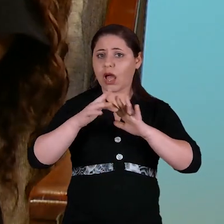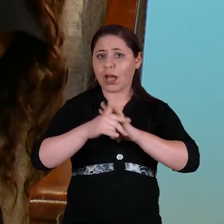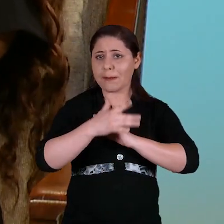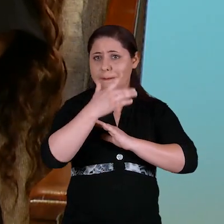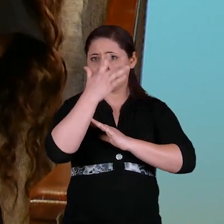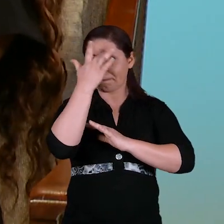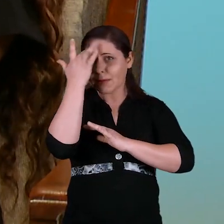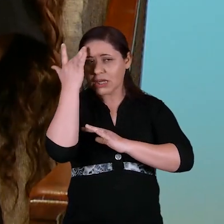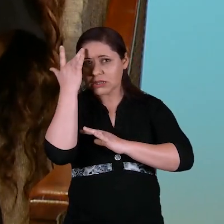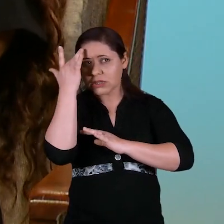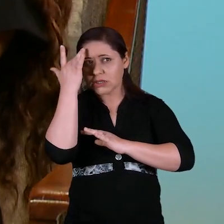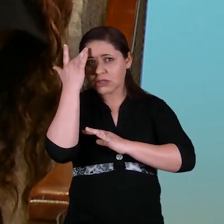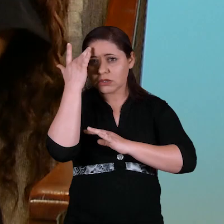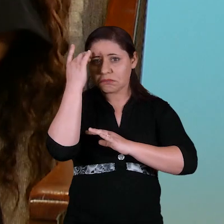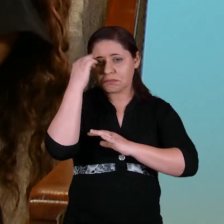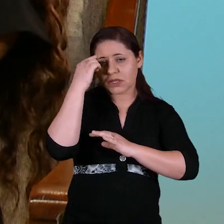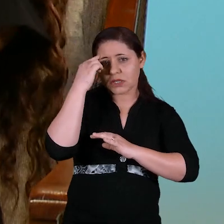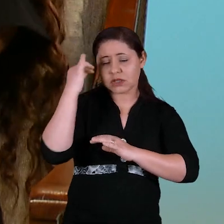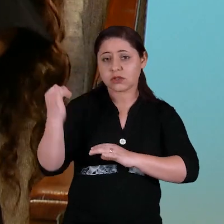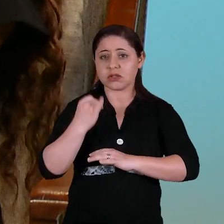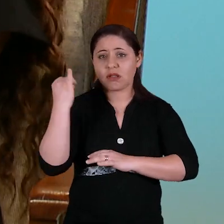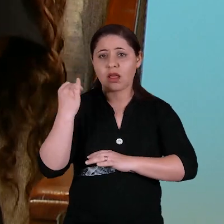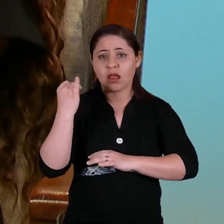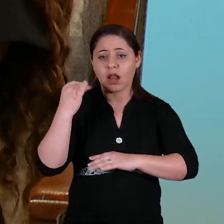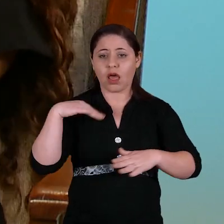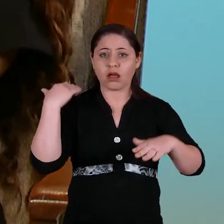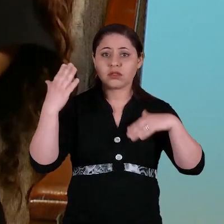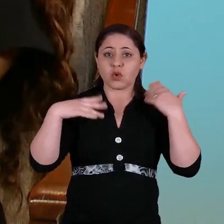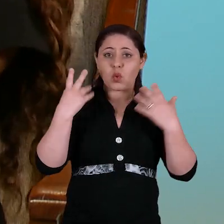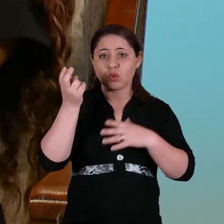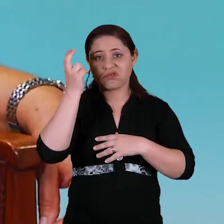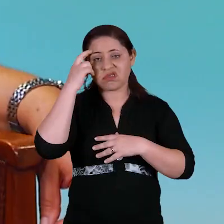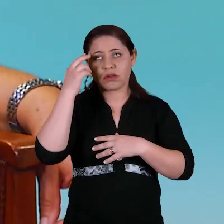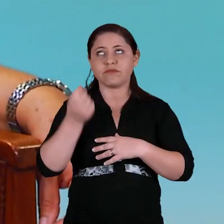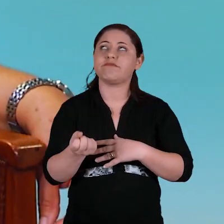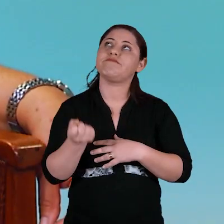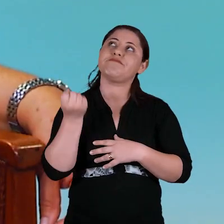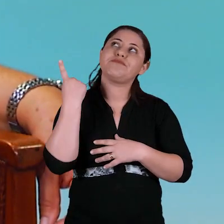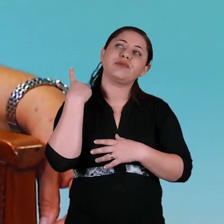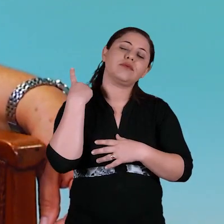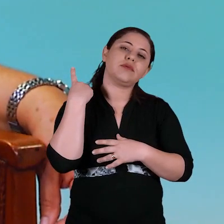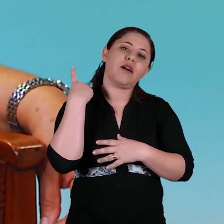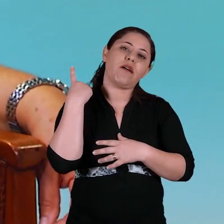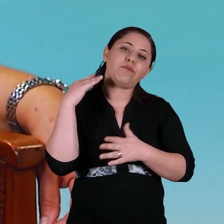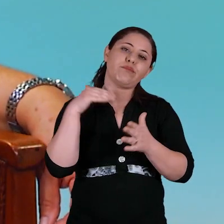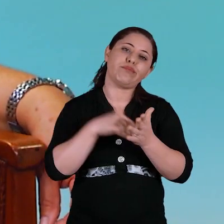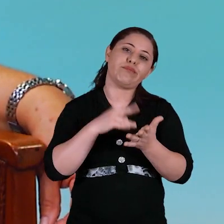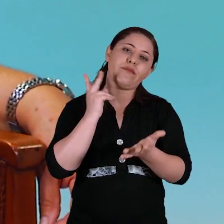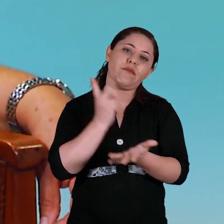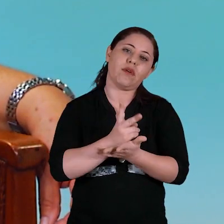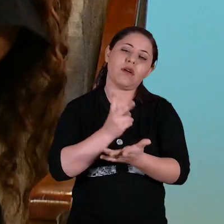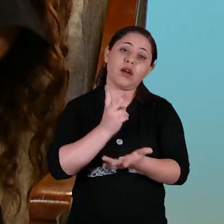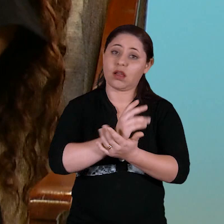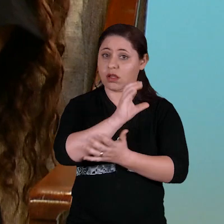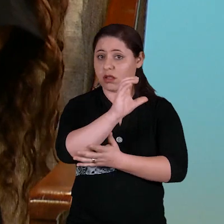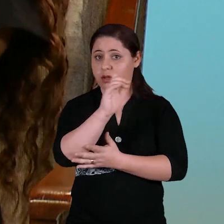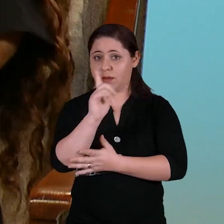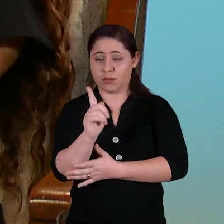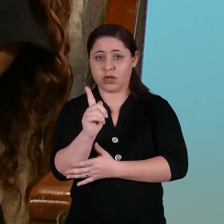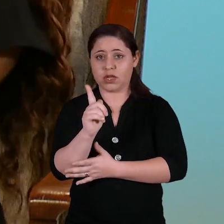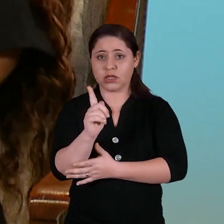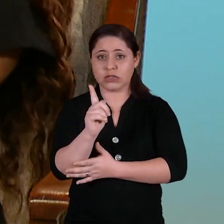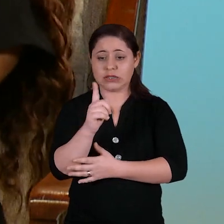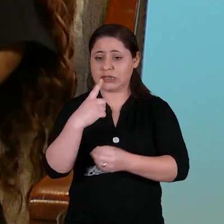como prioridades, que lazer, cultura acaba ficando para trás, acaba ficando em último plano. Campo Grande é uma